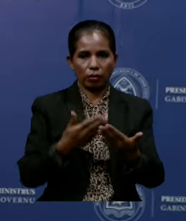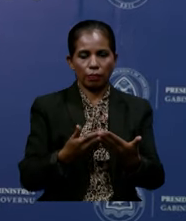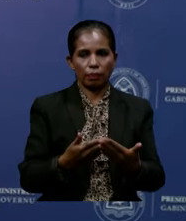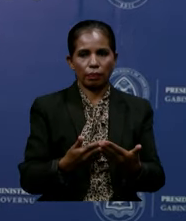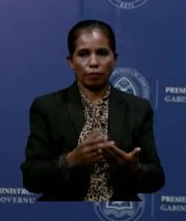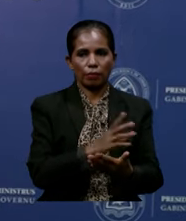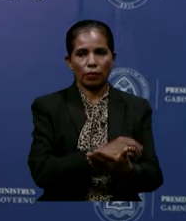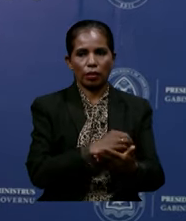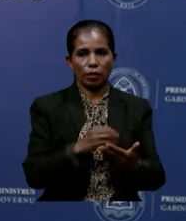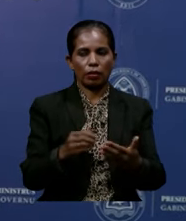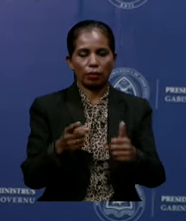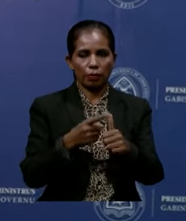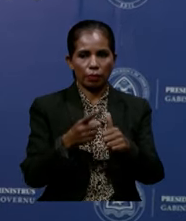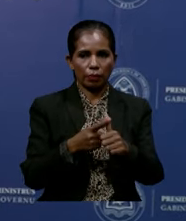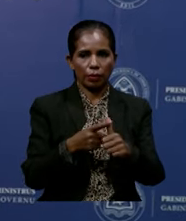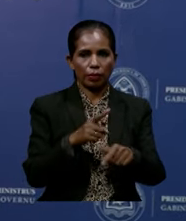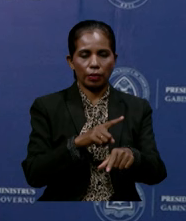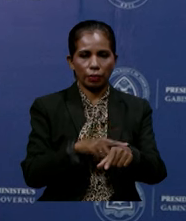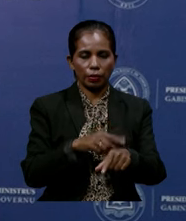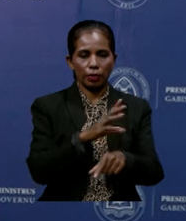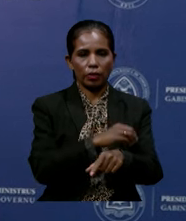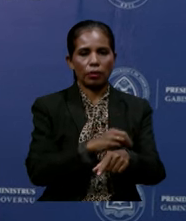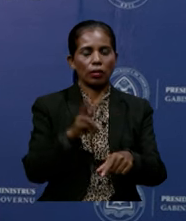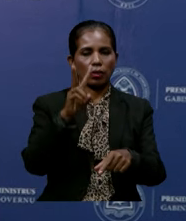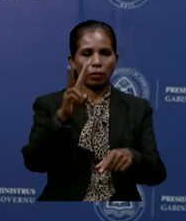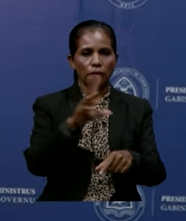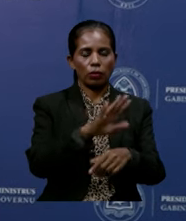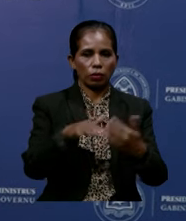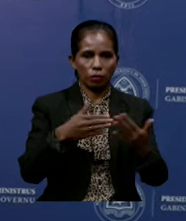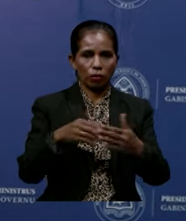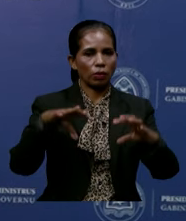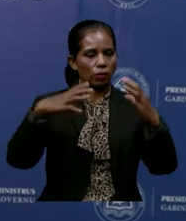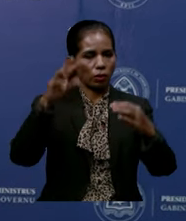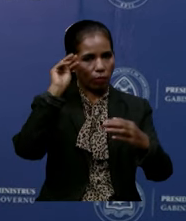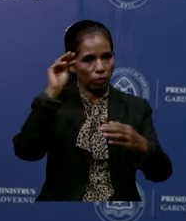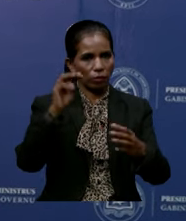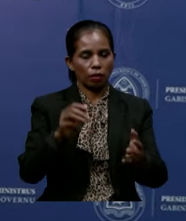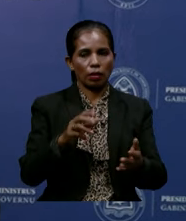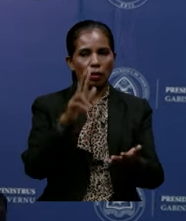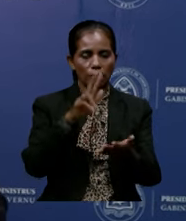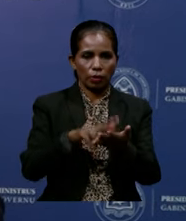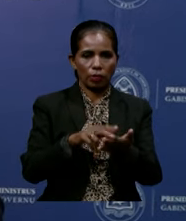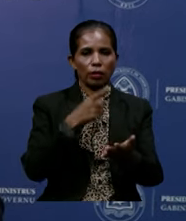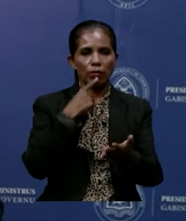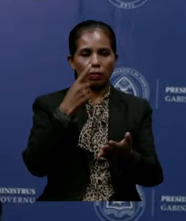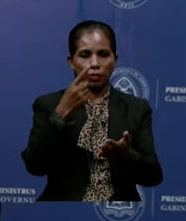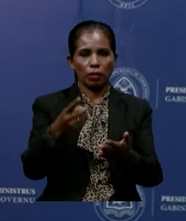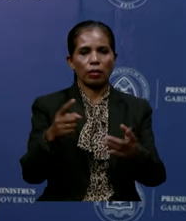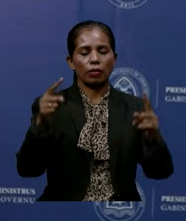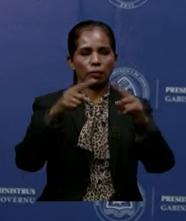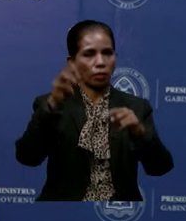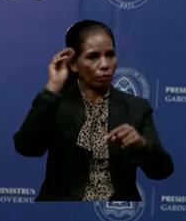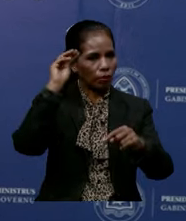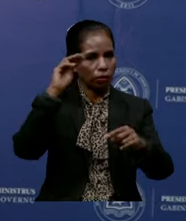candidato professor na primeira fase, o apresentação será outro conselho ministro em aprova autoriza o ministério